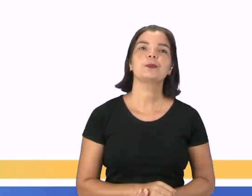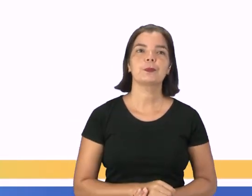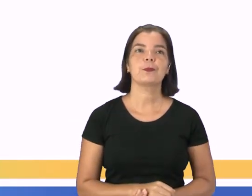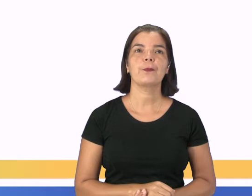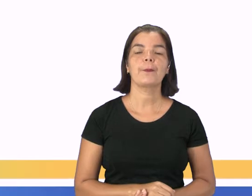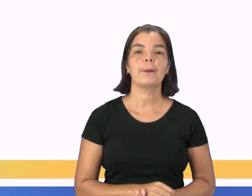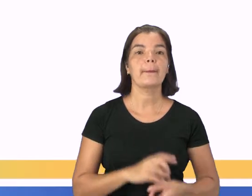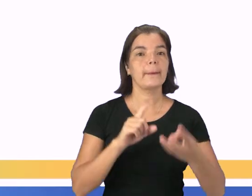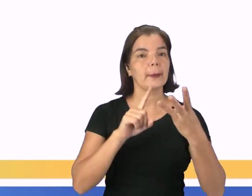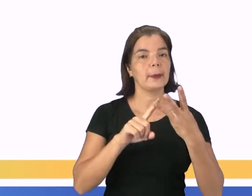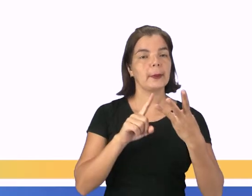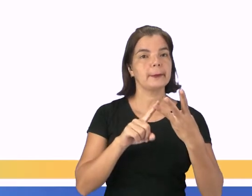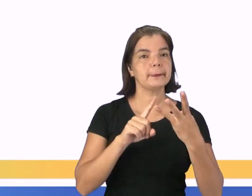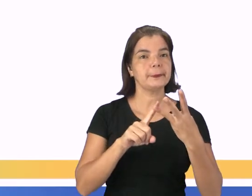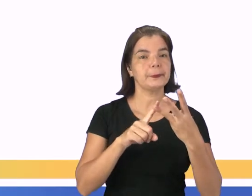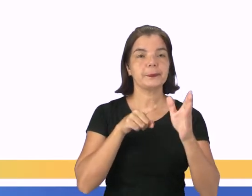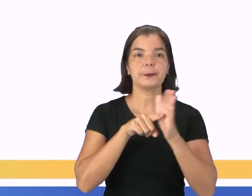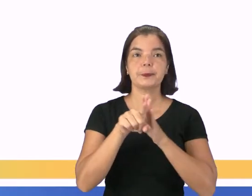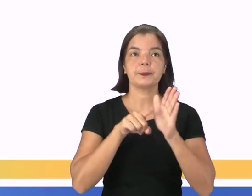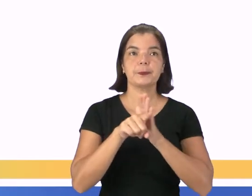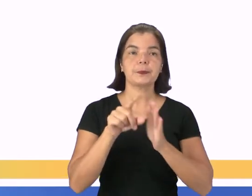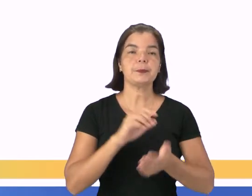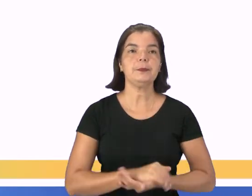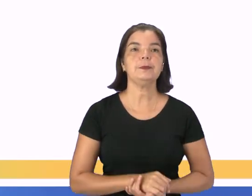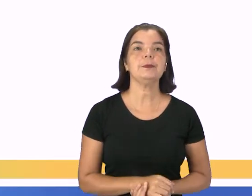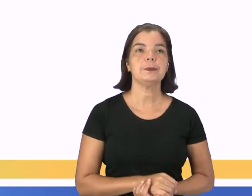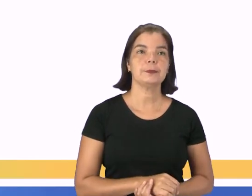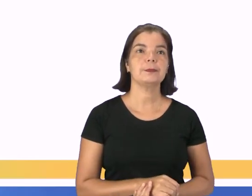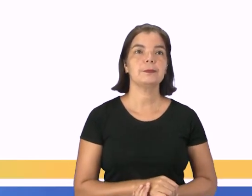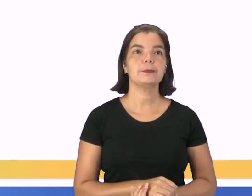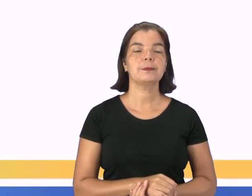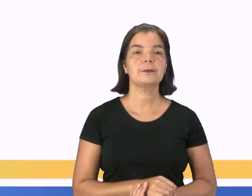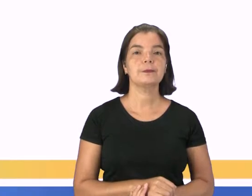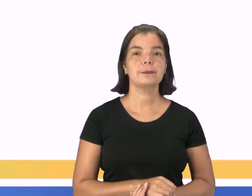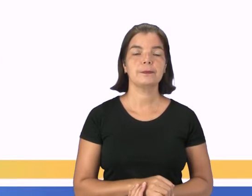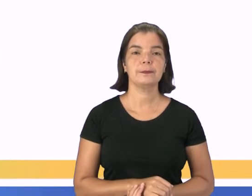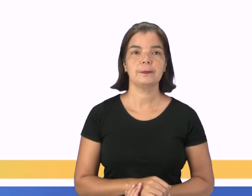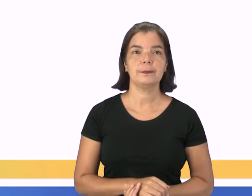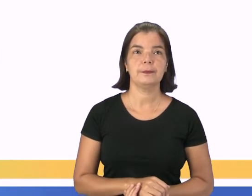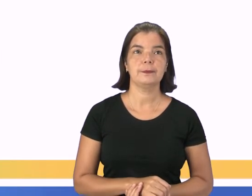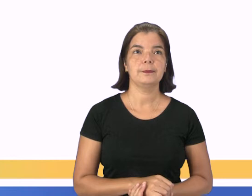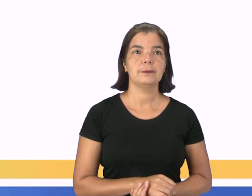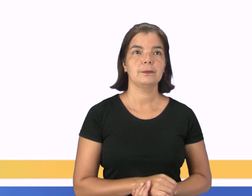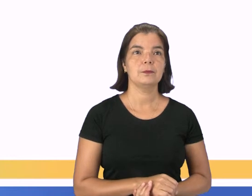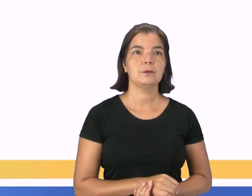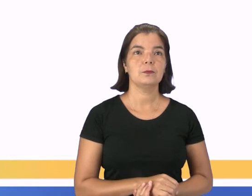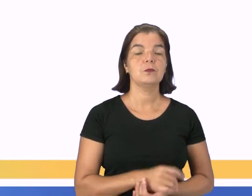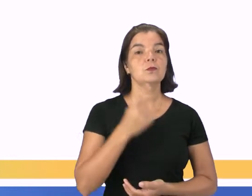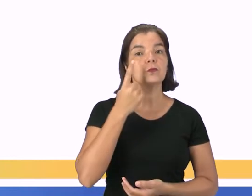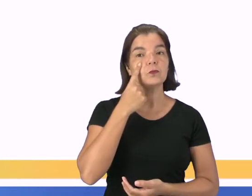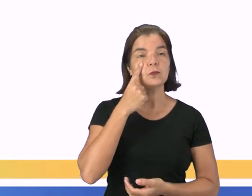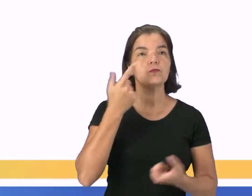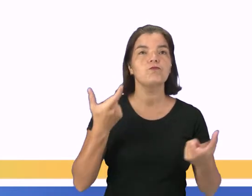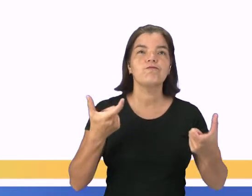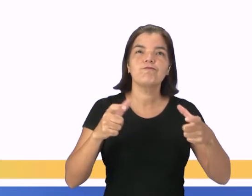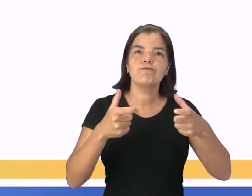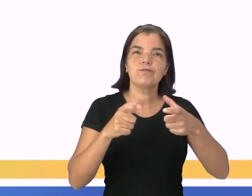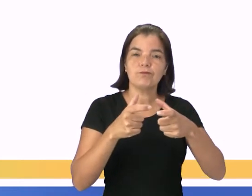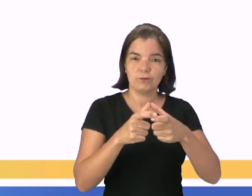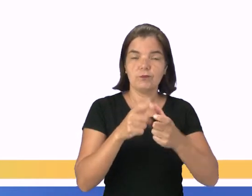Então, vamos para o nosso próximo exercício, exercício de número 3. Então, no intuito de